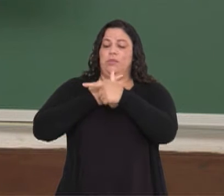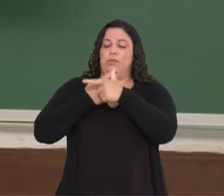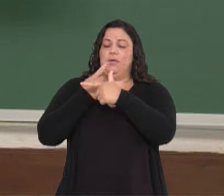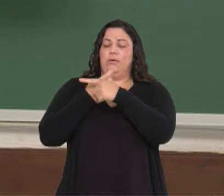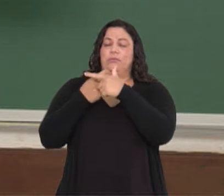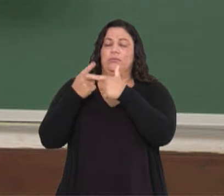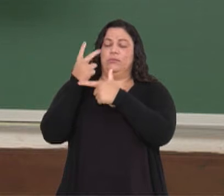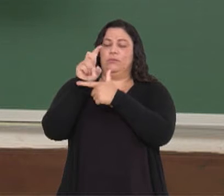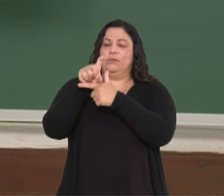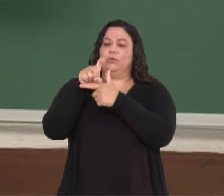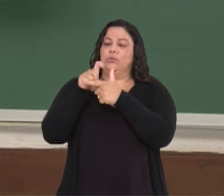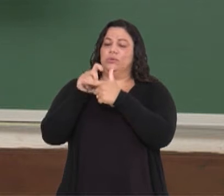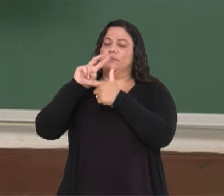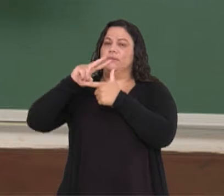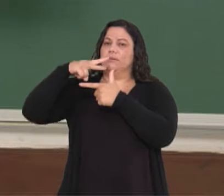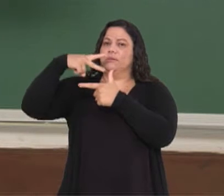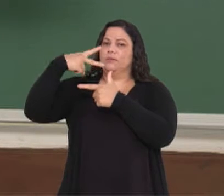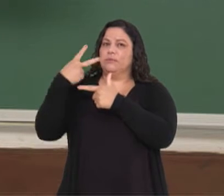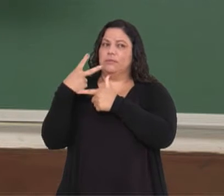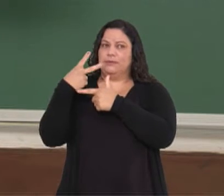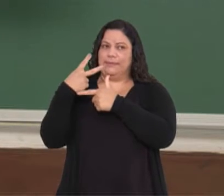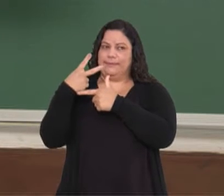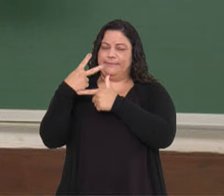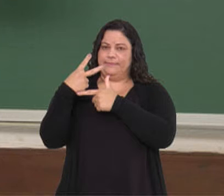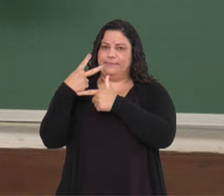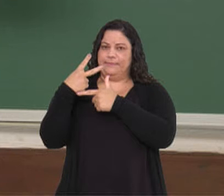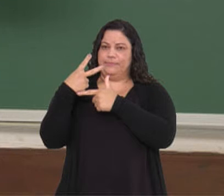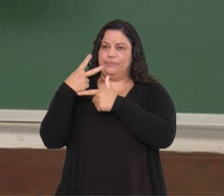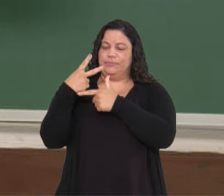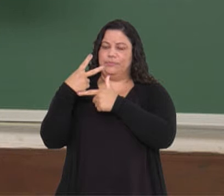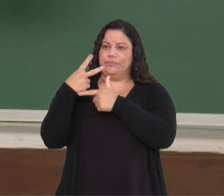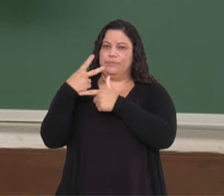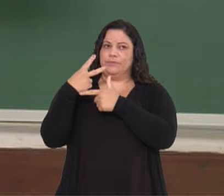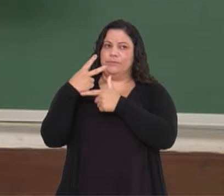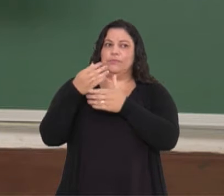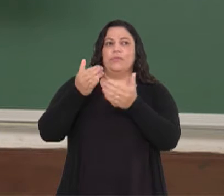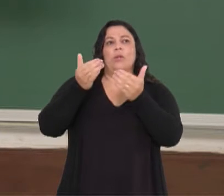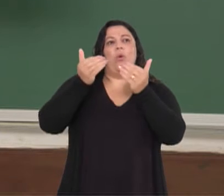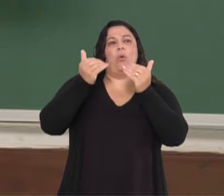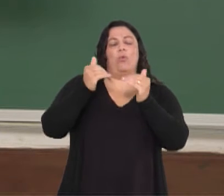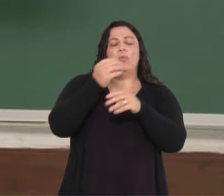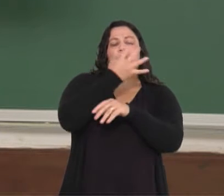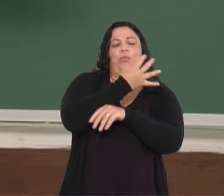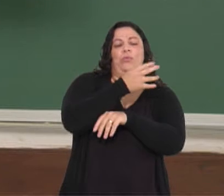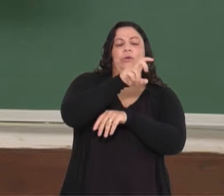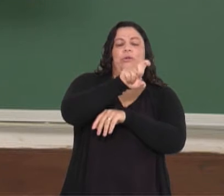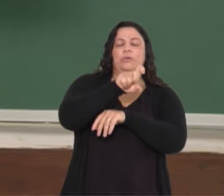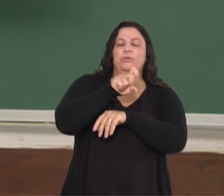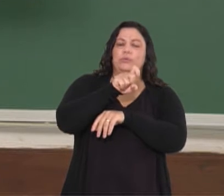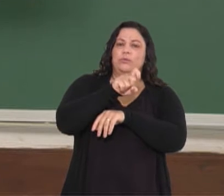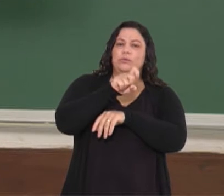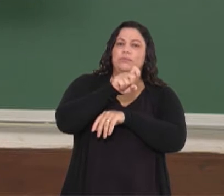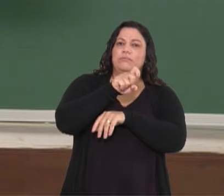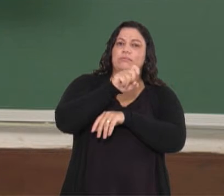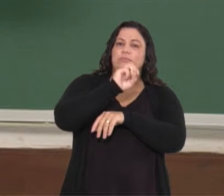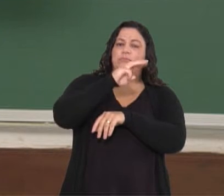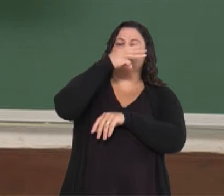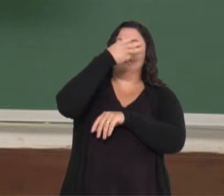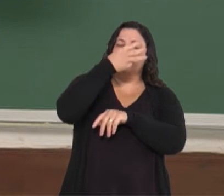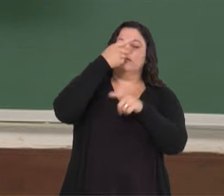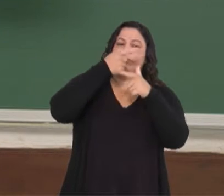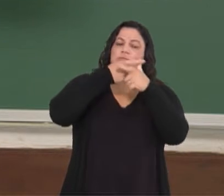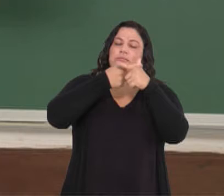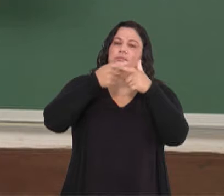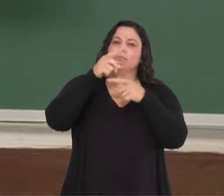Quem é o primeiro termo? X ao quadrado. Faça o processo da divisão, ou seja, 4x ao cubo dividido por x ao quadrado.